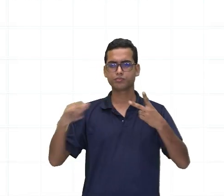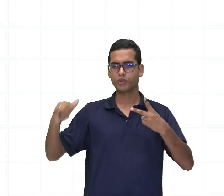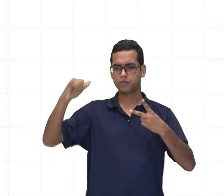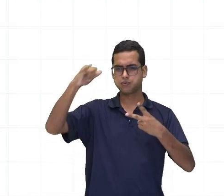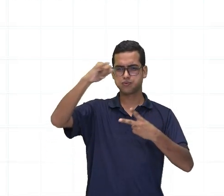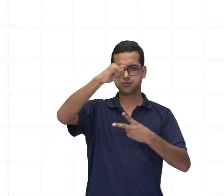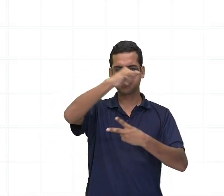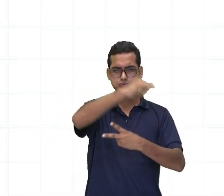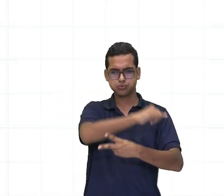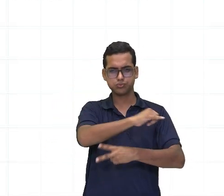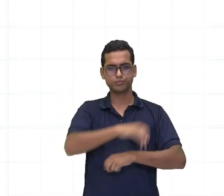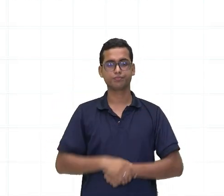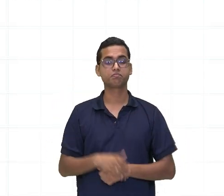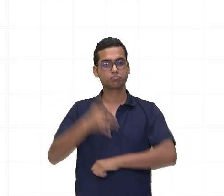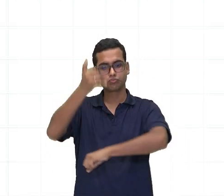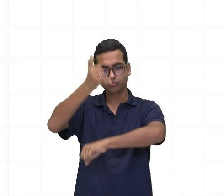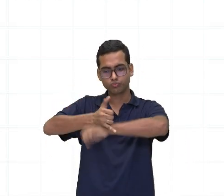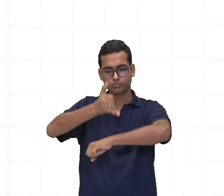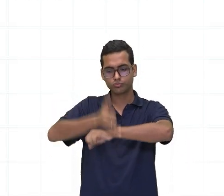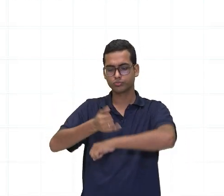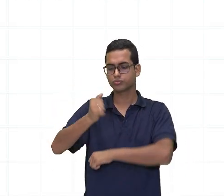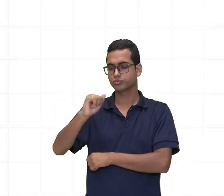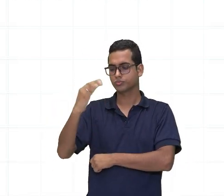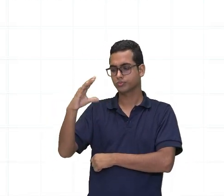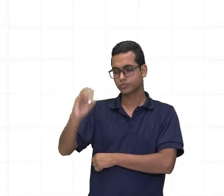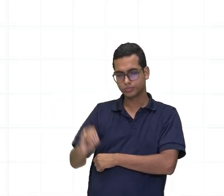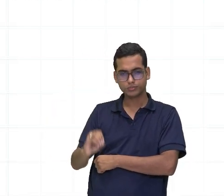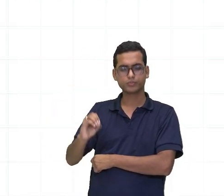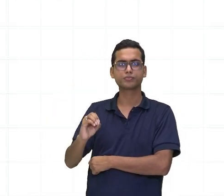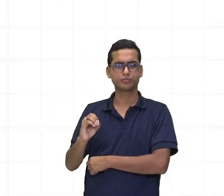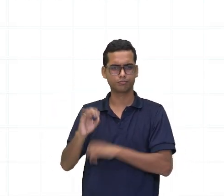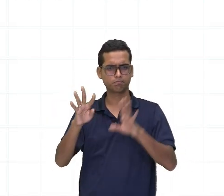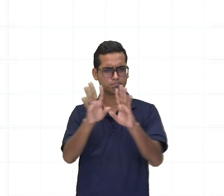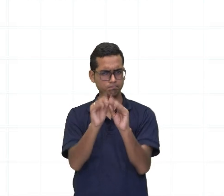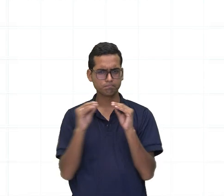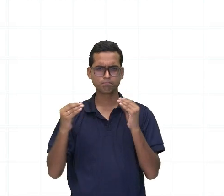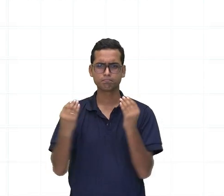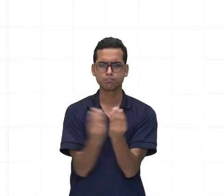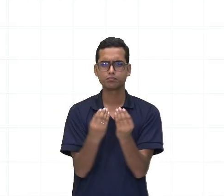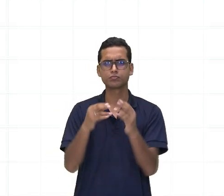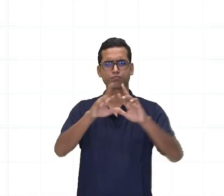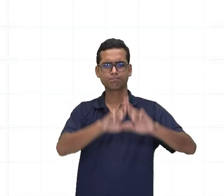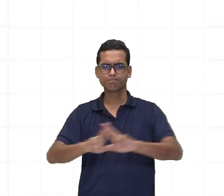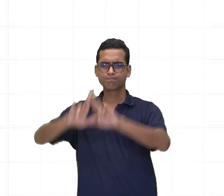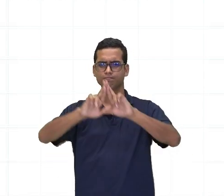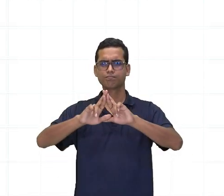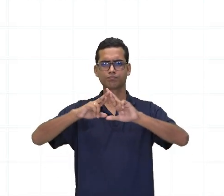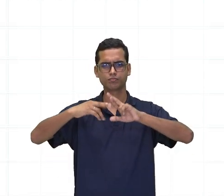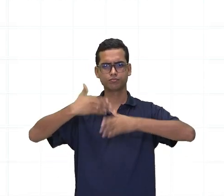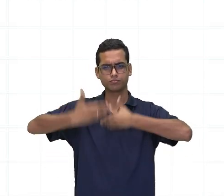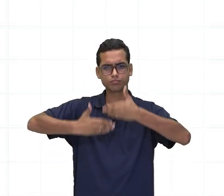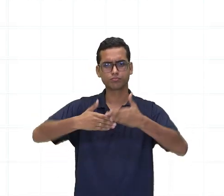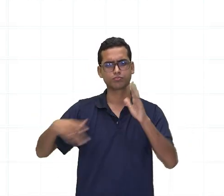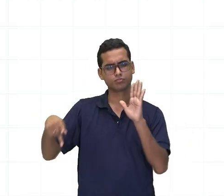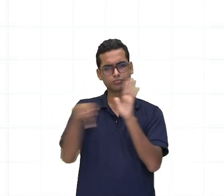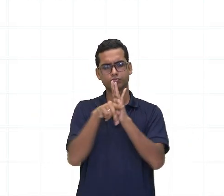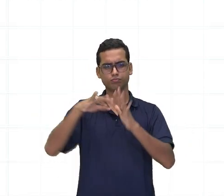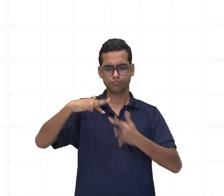Então, o aço é uma das substâncias mais recicladas no mundo,